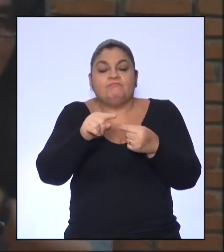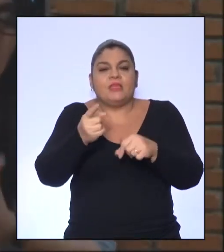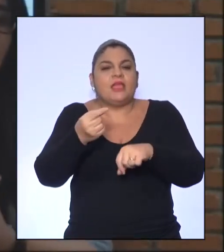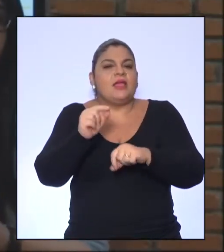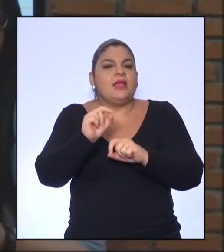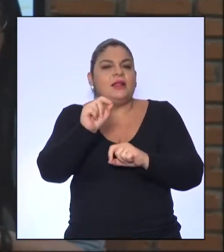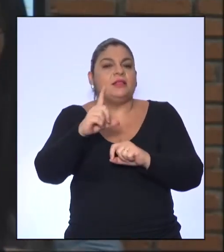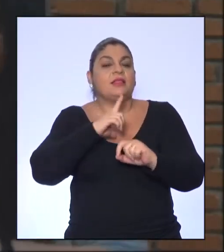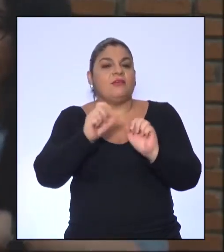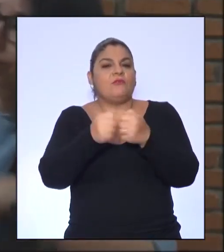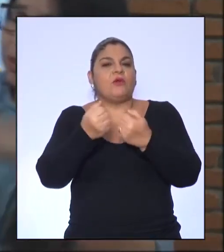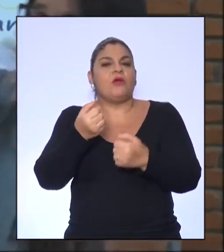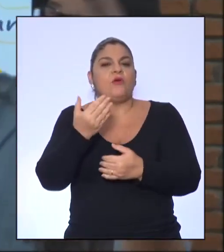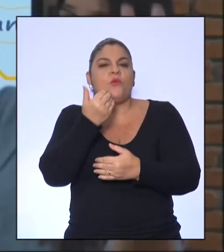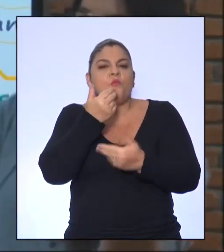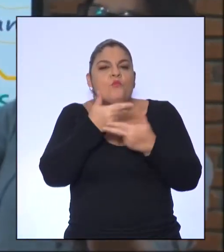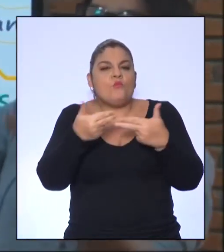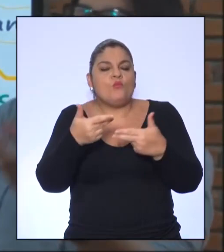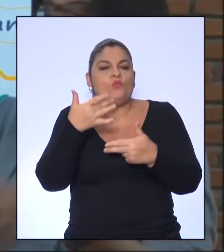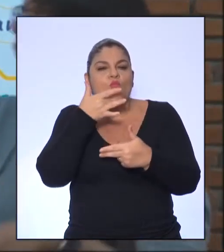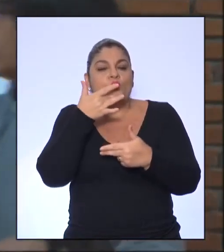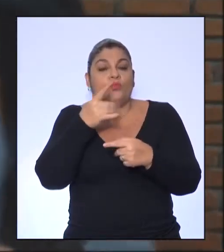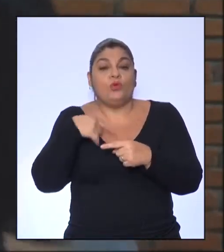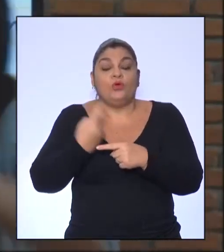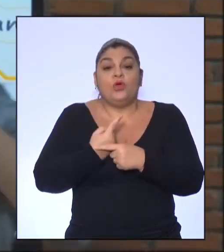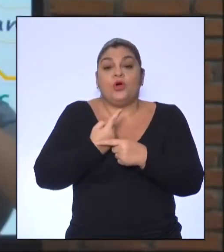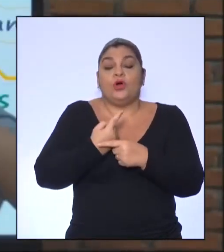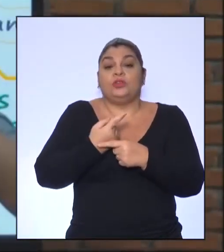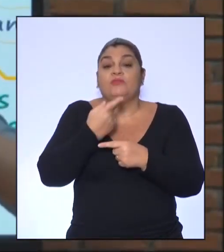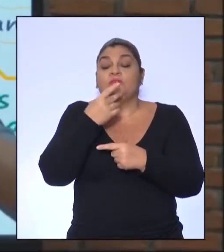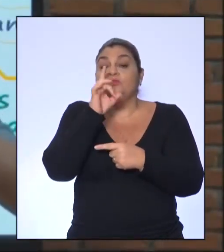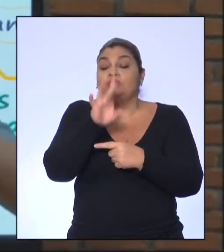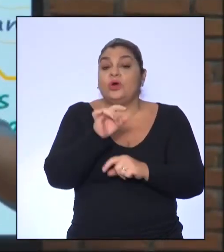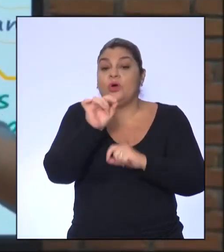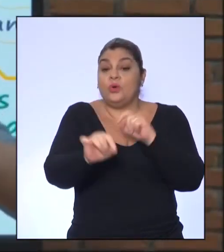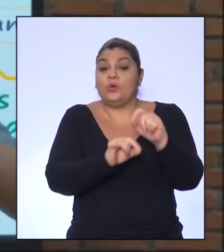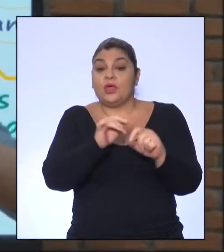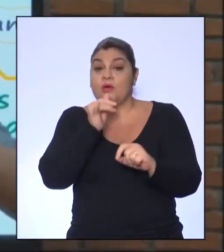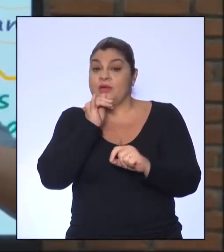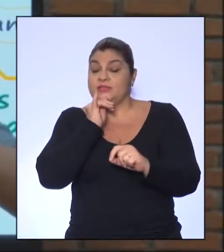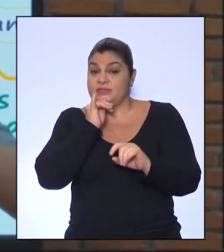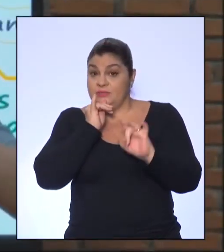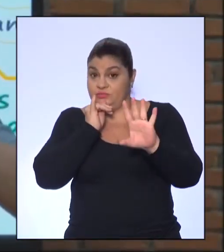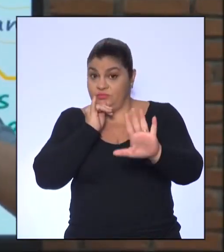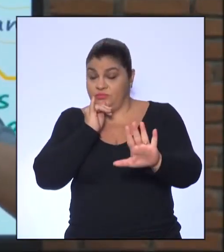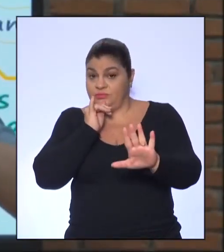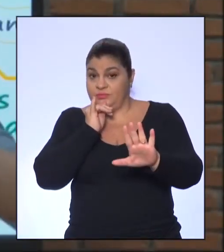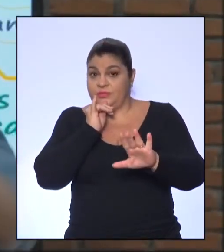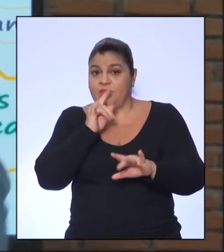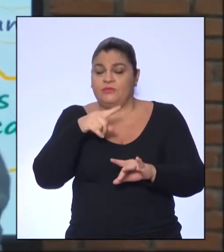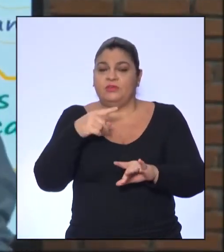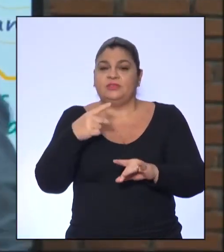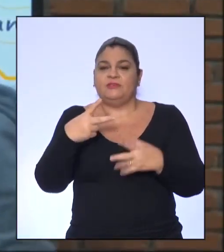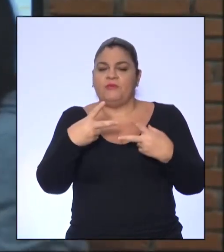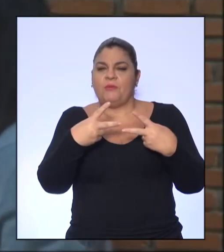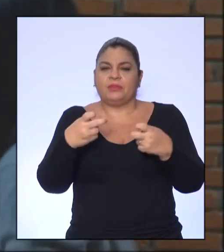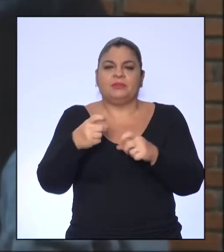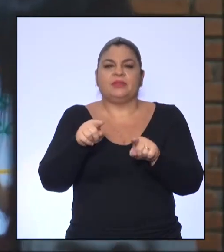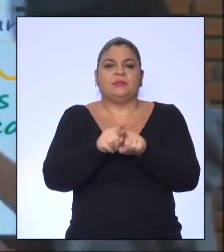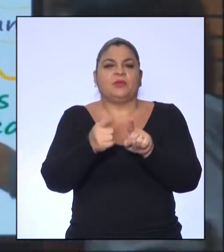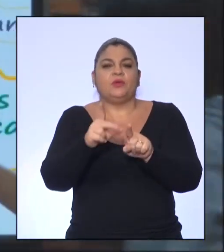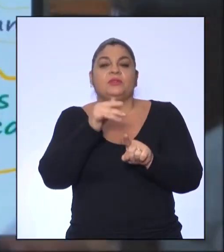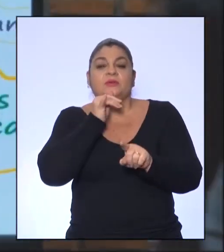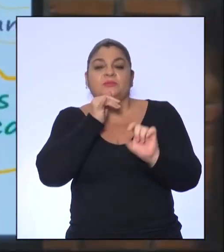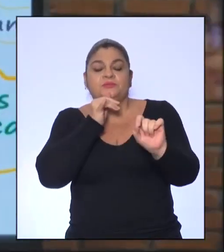naquele caso, como é um alimento, nós não estamos estudando o fator som, mas eu já vou dar um exemplo de som, hein? Vocês vão ver como que é possível